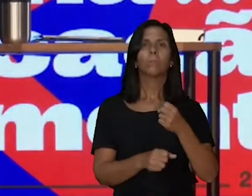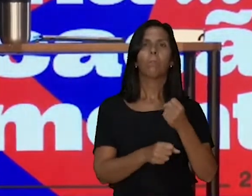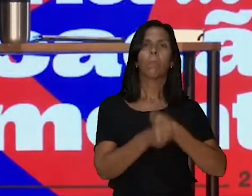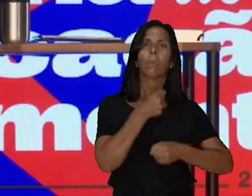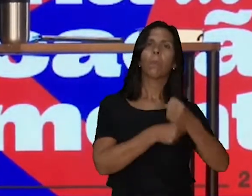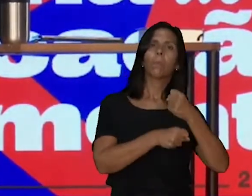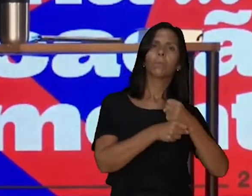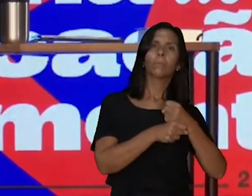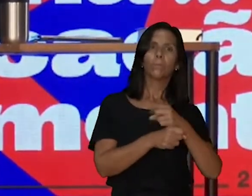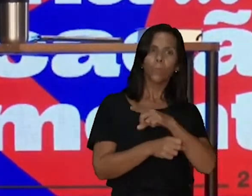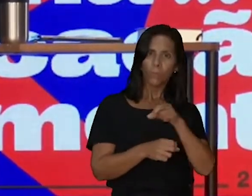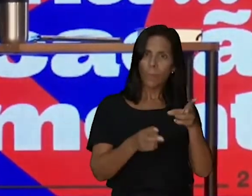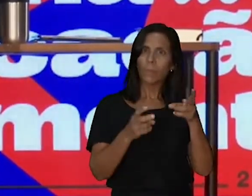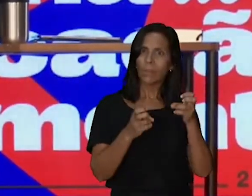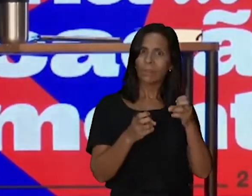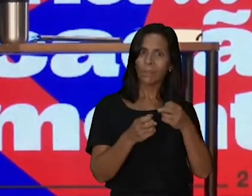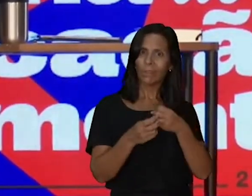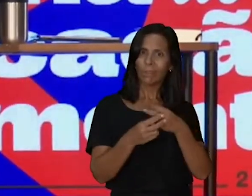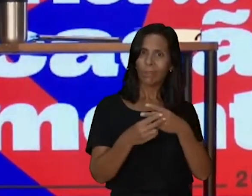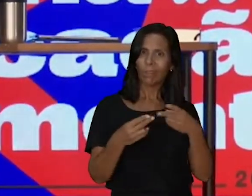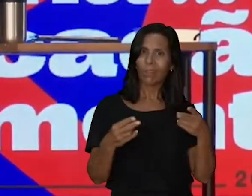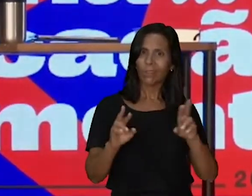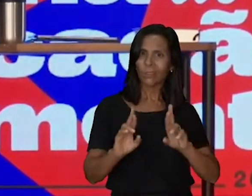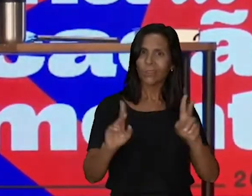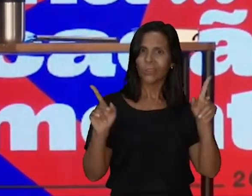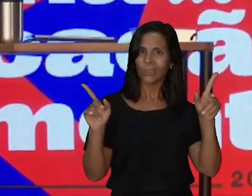que tem algo diferente esse ano?